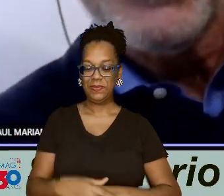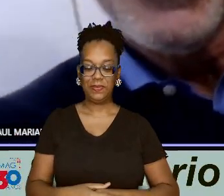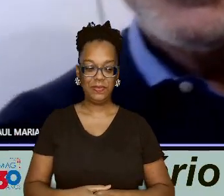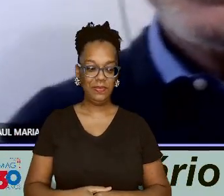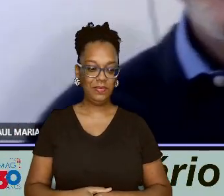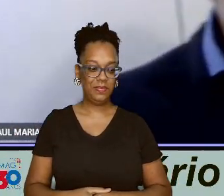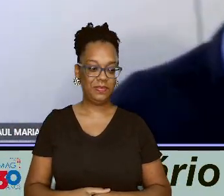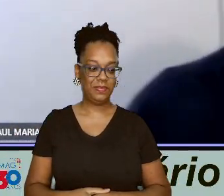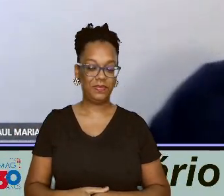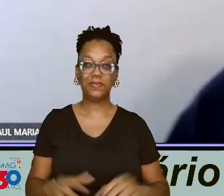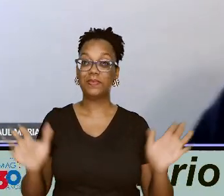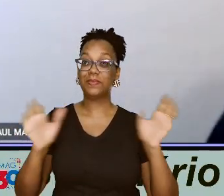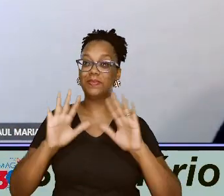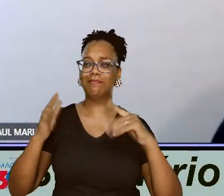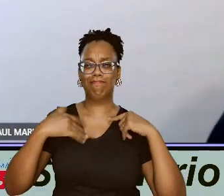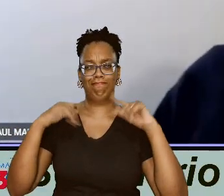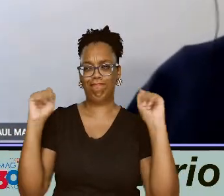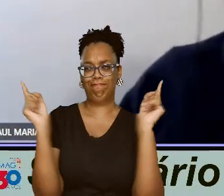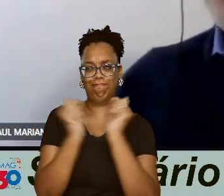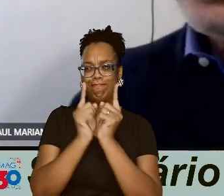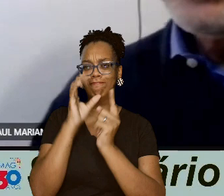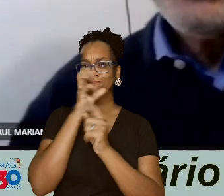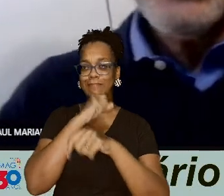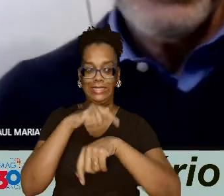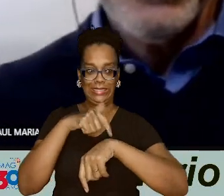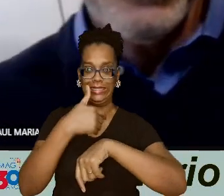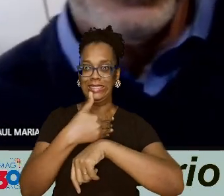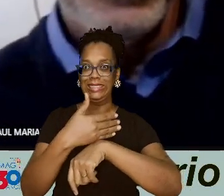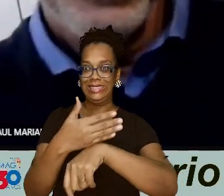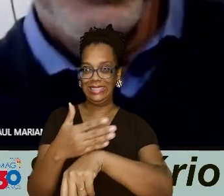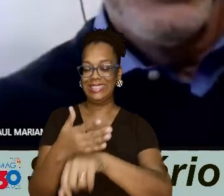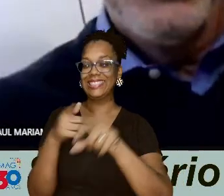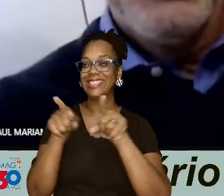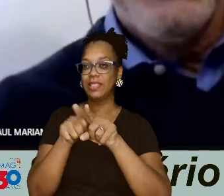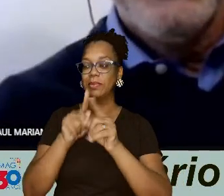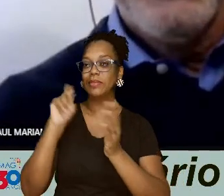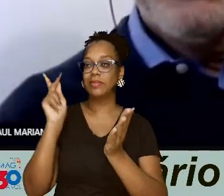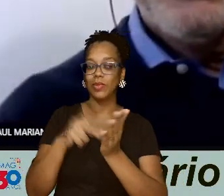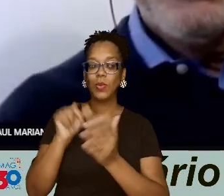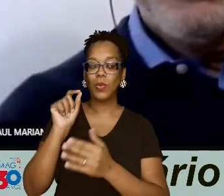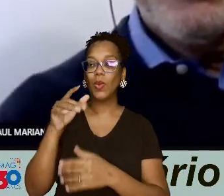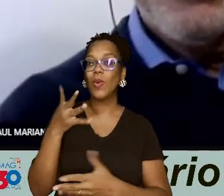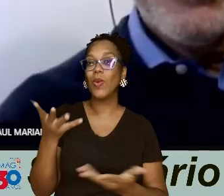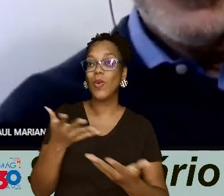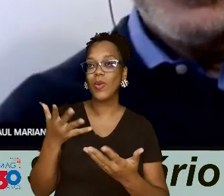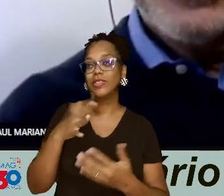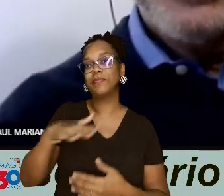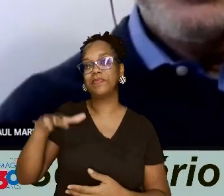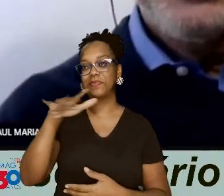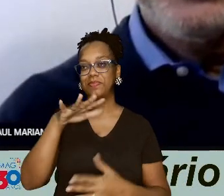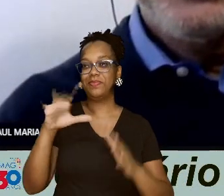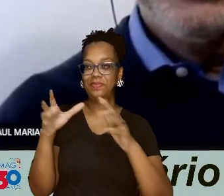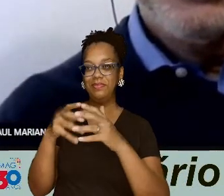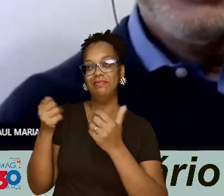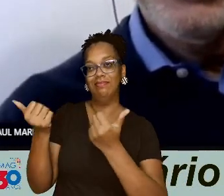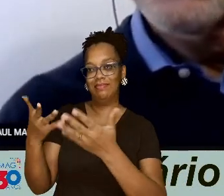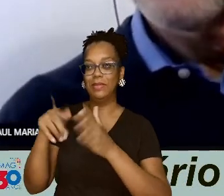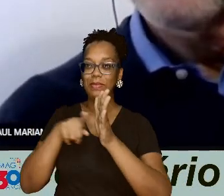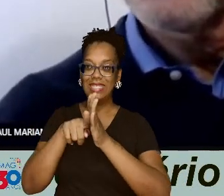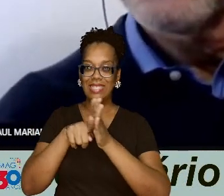Olá, gente. Eu vou falar muito rapidamente pelo avançar da hora e também pelo fato de que eu acho que hoje o espaço é aí do grupo, né, de pesquisa